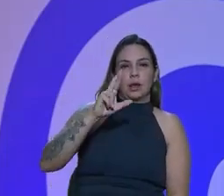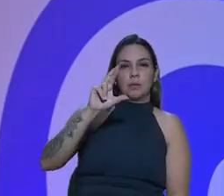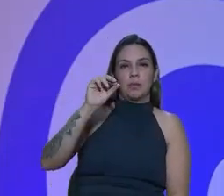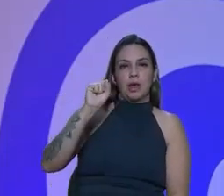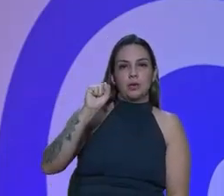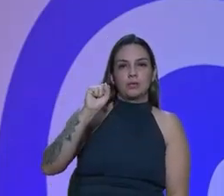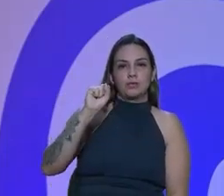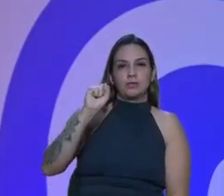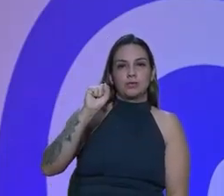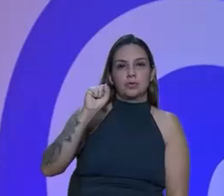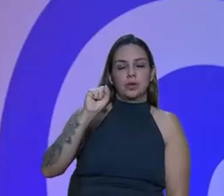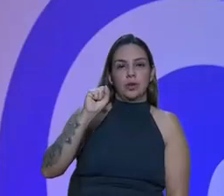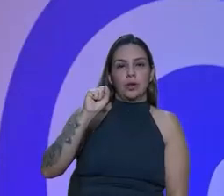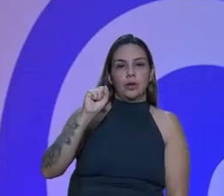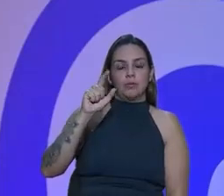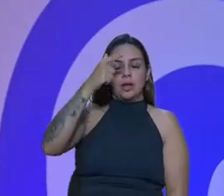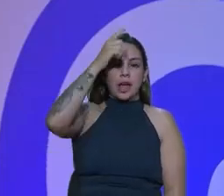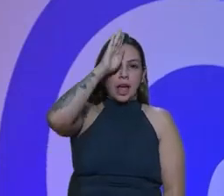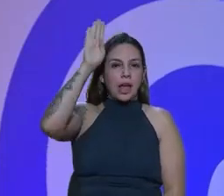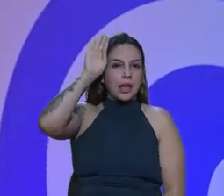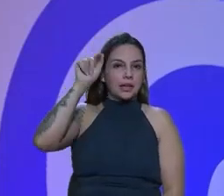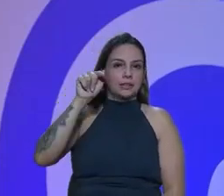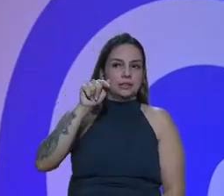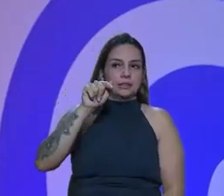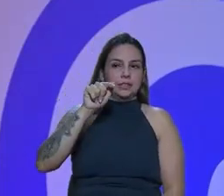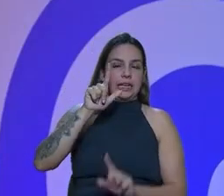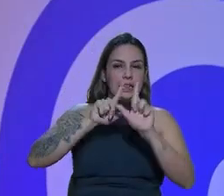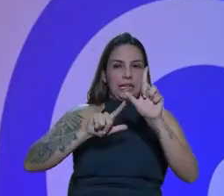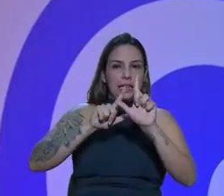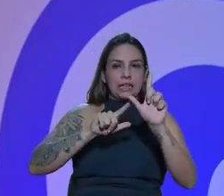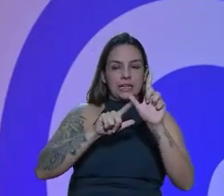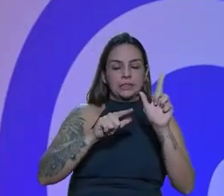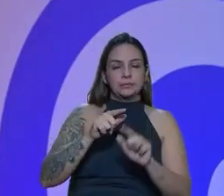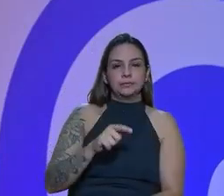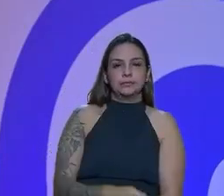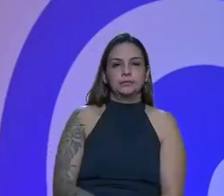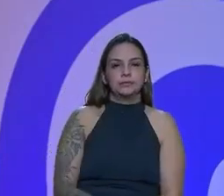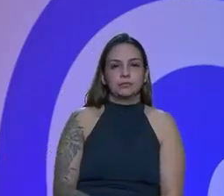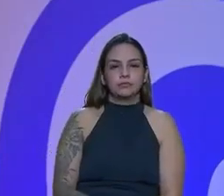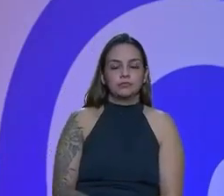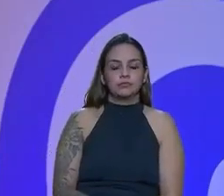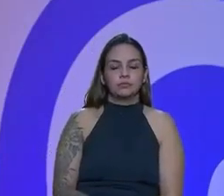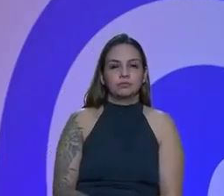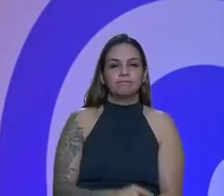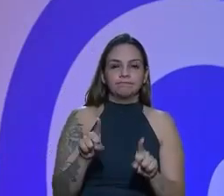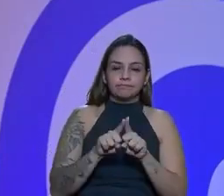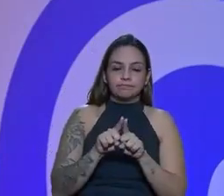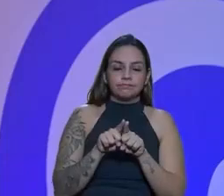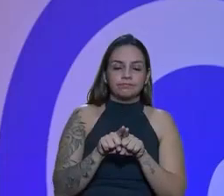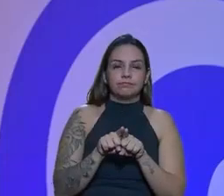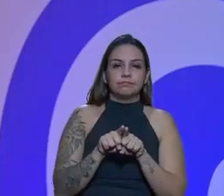Queiroz Macedo, promotor e acadêmico da Academia Araxaense de Letras. Cumprimentamos também